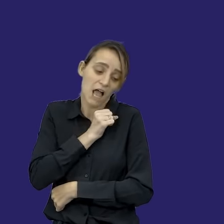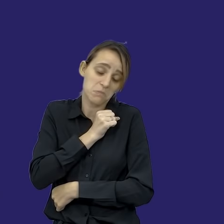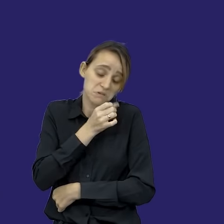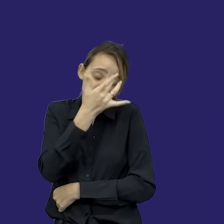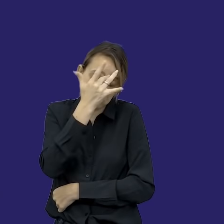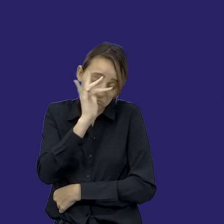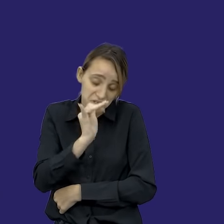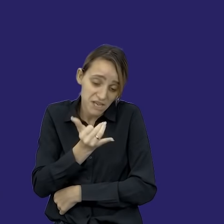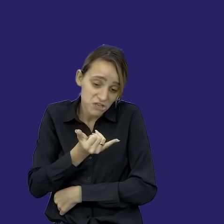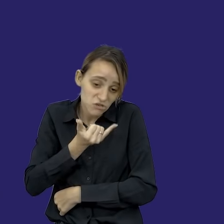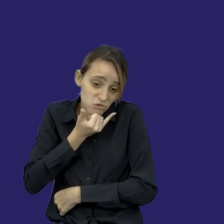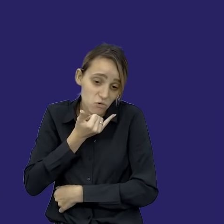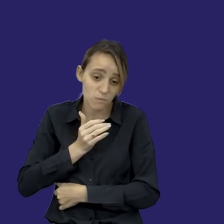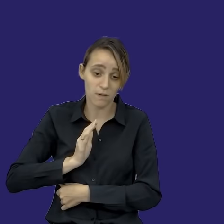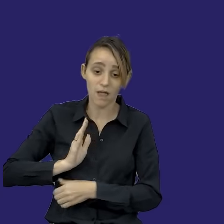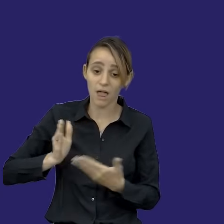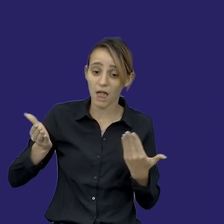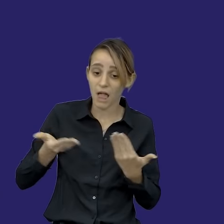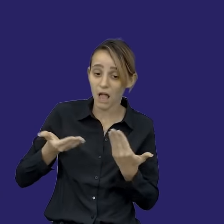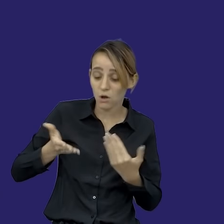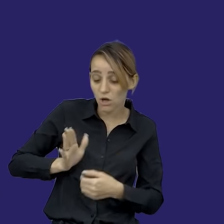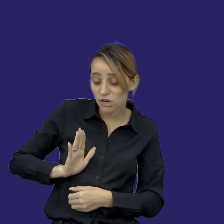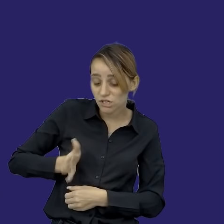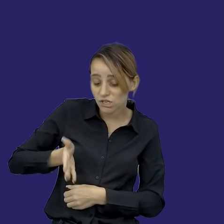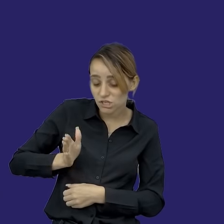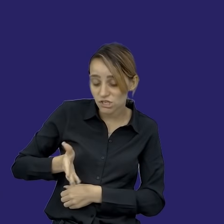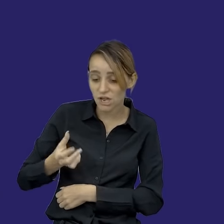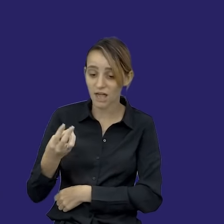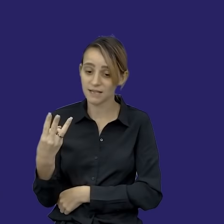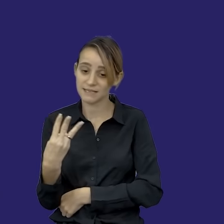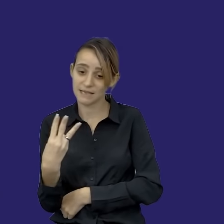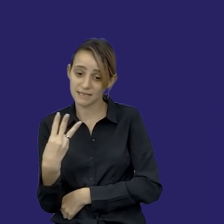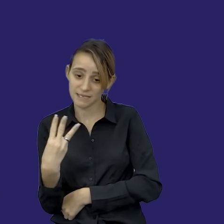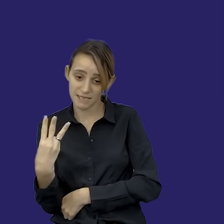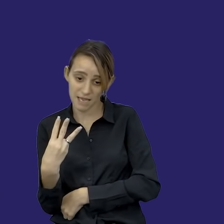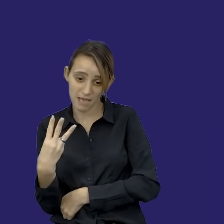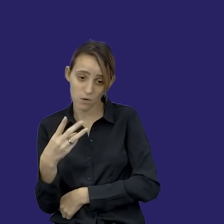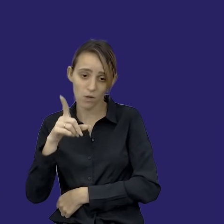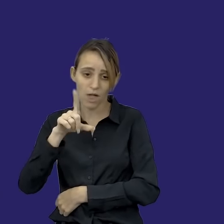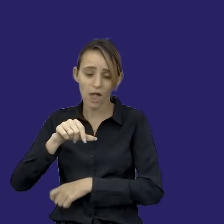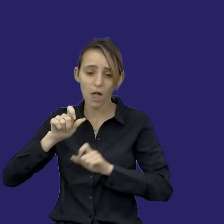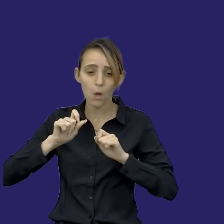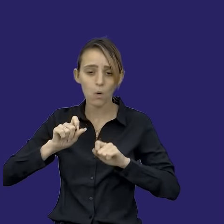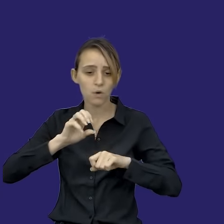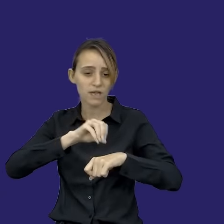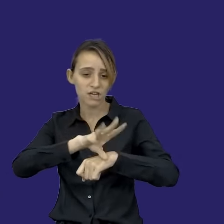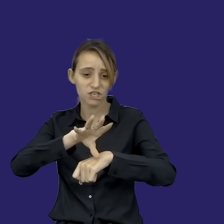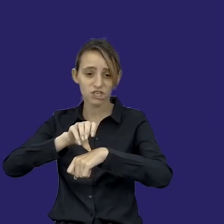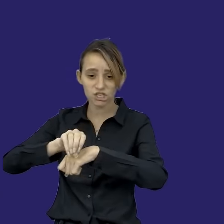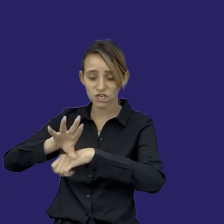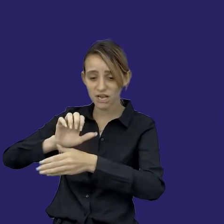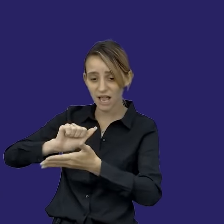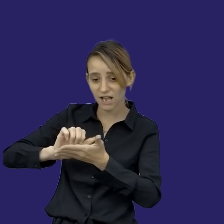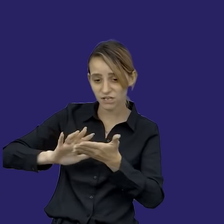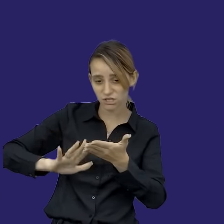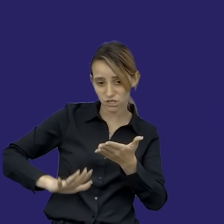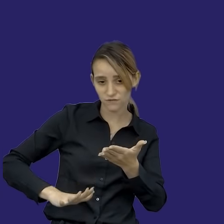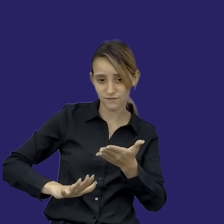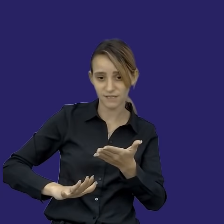vamos agora para o nosso terceiro momento, né? Que são as sugestões aí de atividades